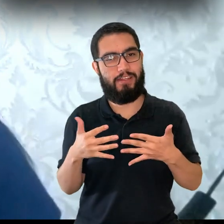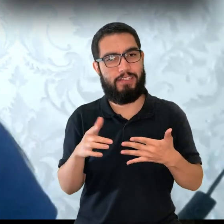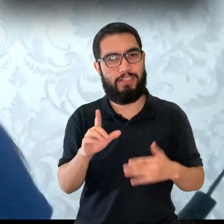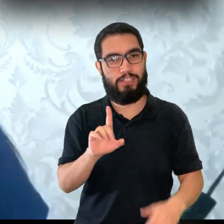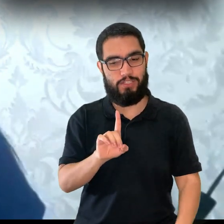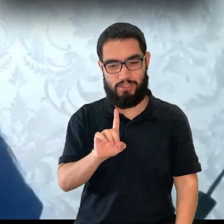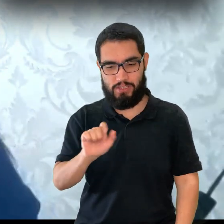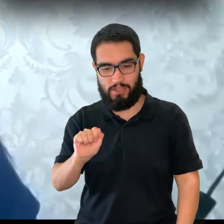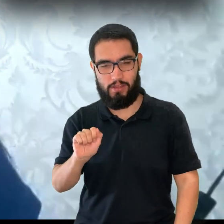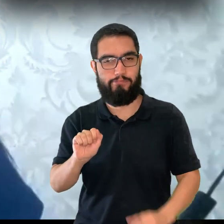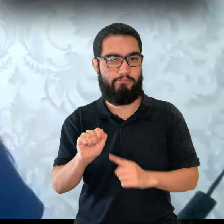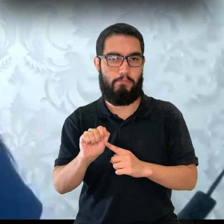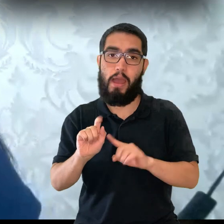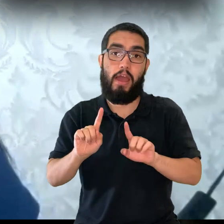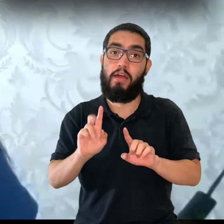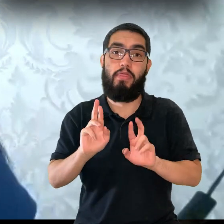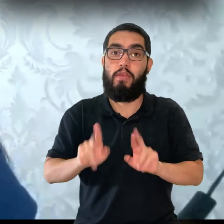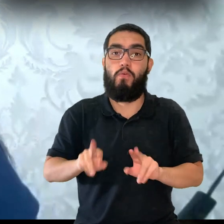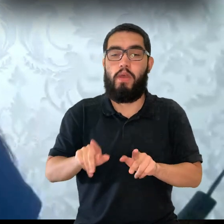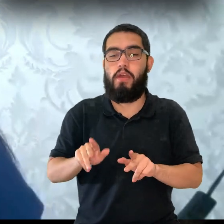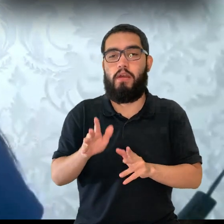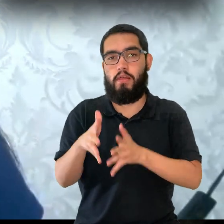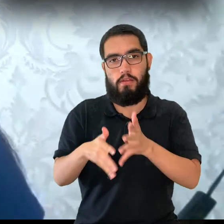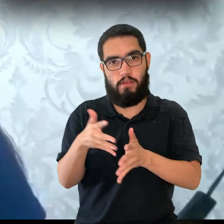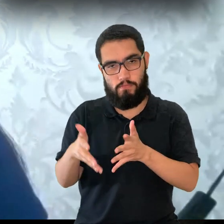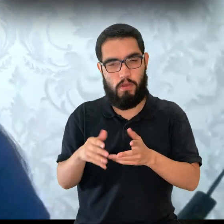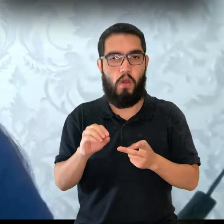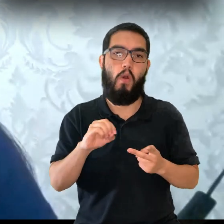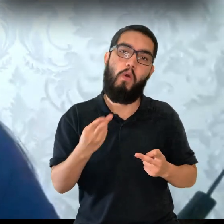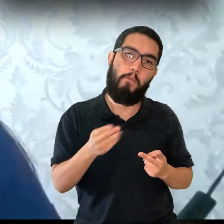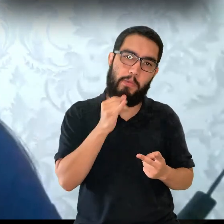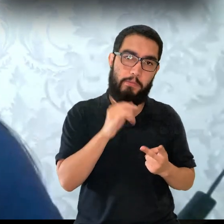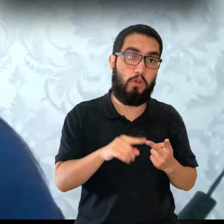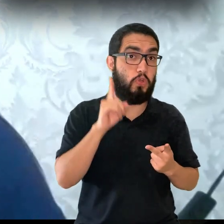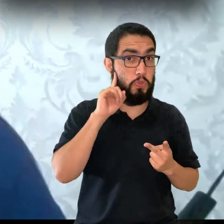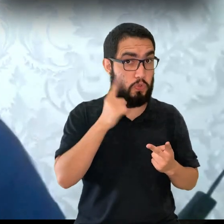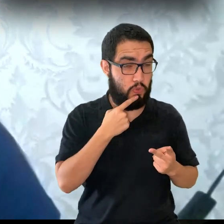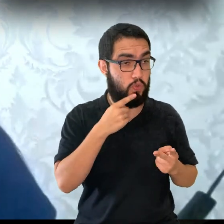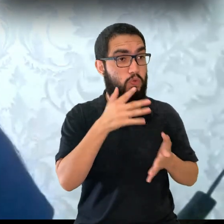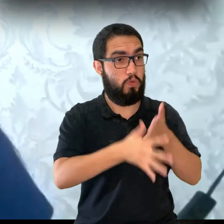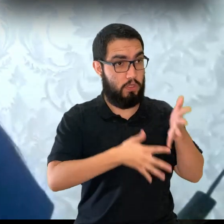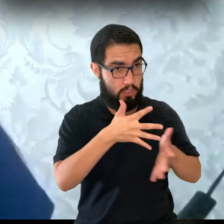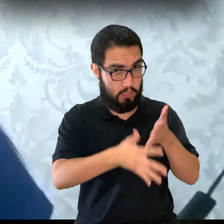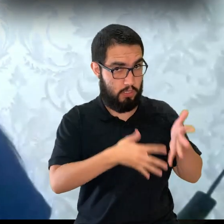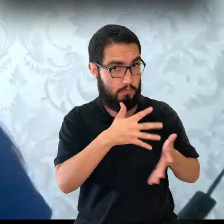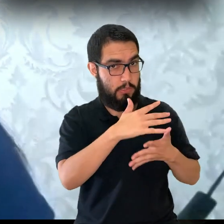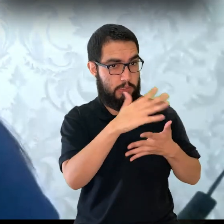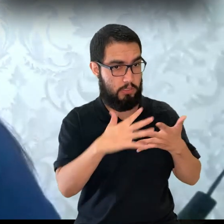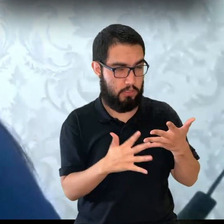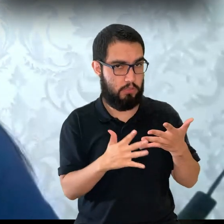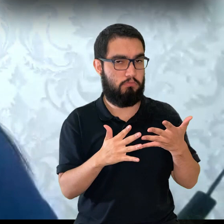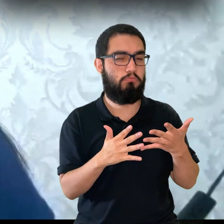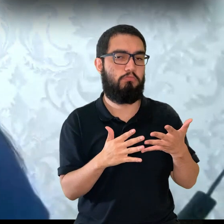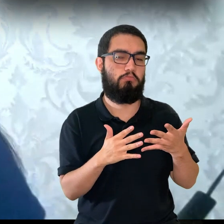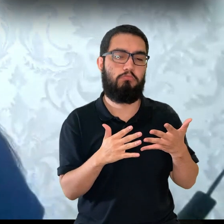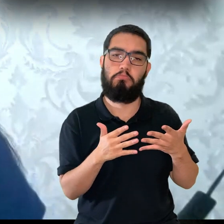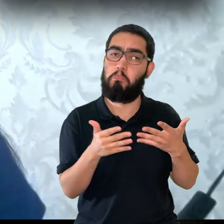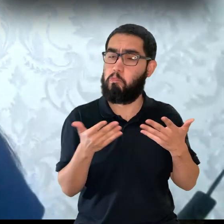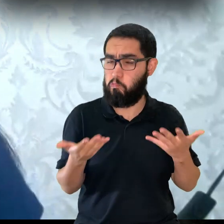que tem deficiência auditiva e não é usuária de Libras, a pessoa que é surda usa Libras, a pessoa...